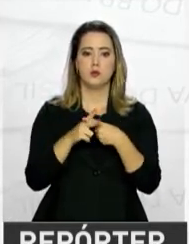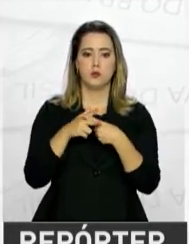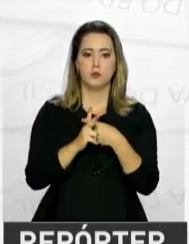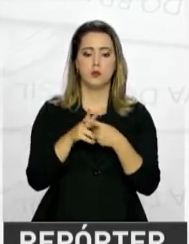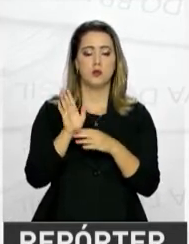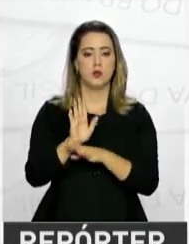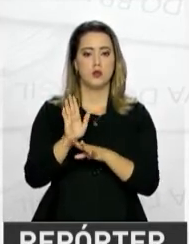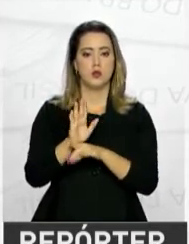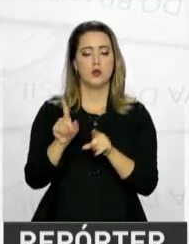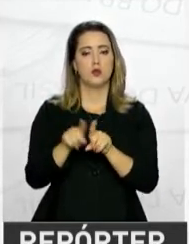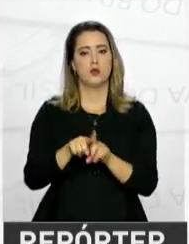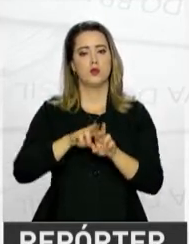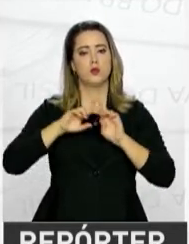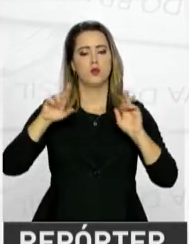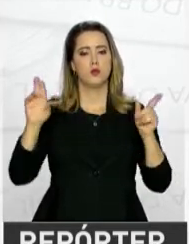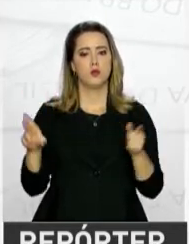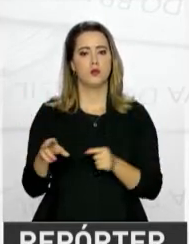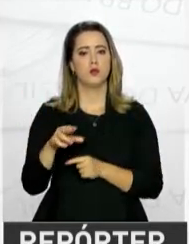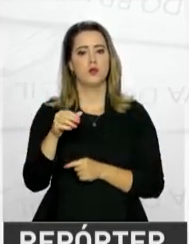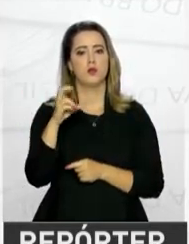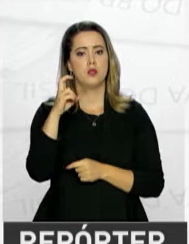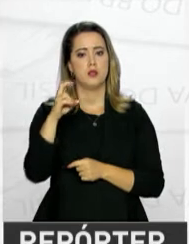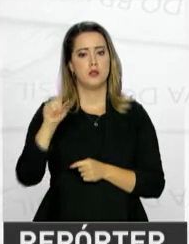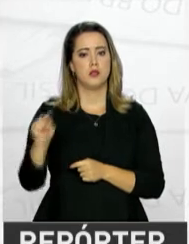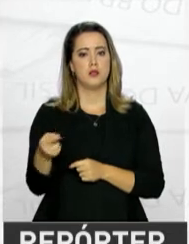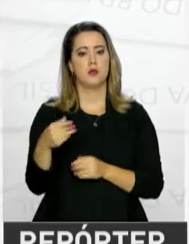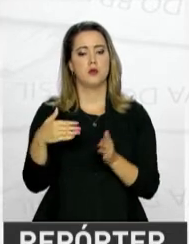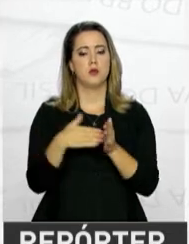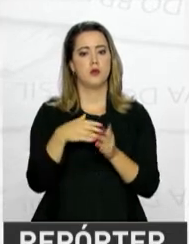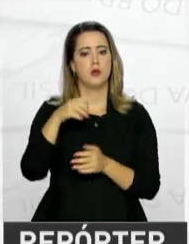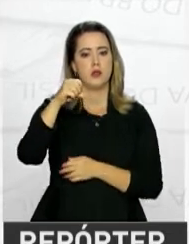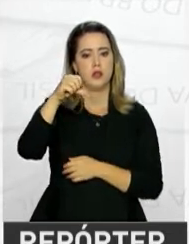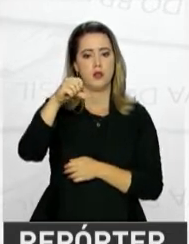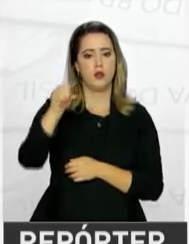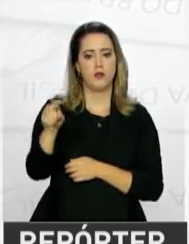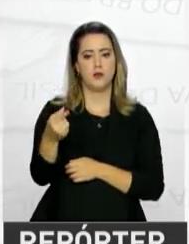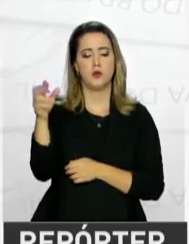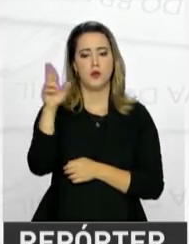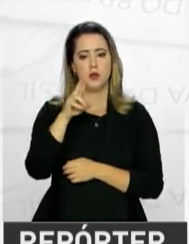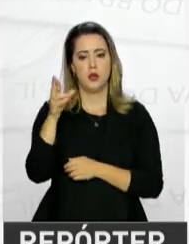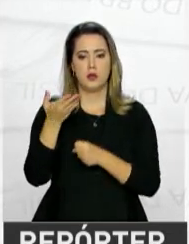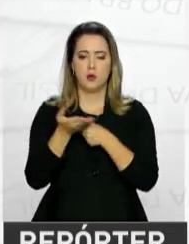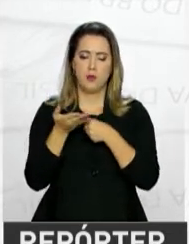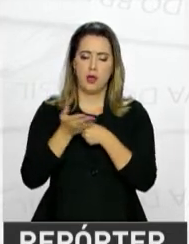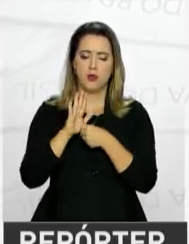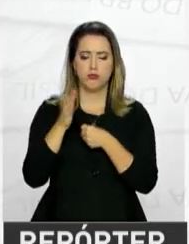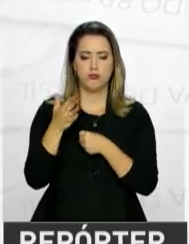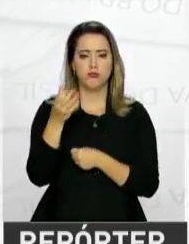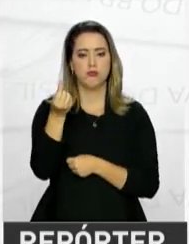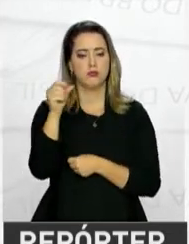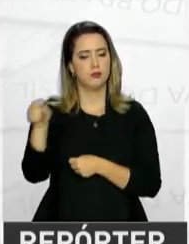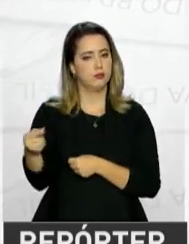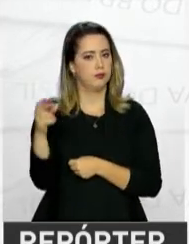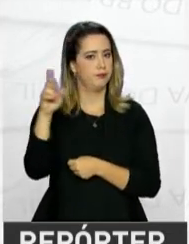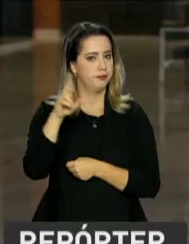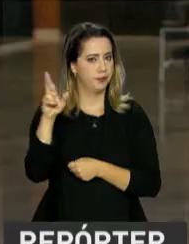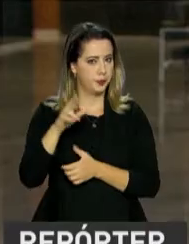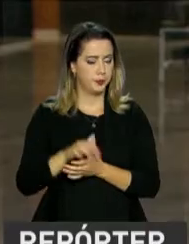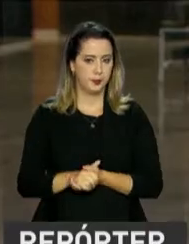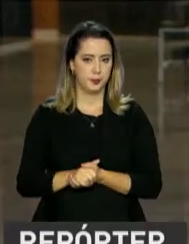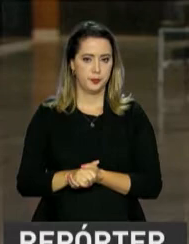benefício que pode variar entre 5 mil e 9 mil reais com repasse médio em torno de seis mil reais